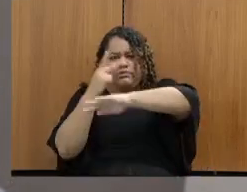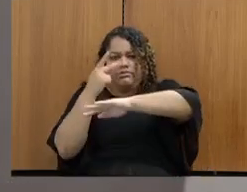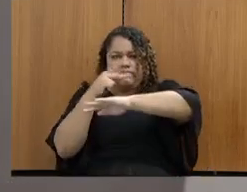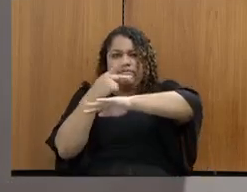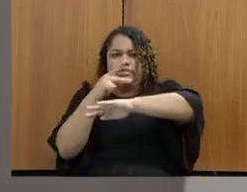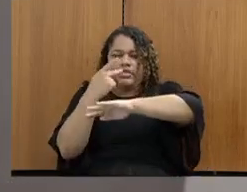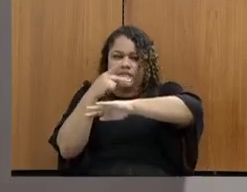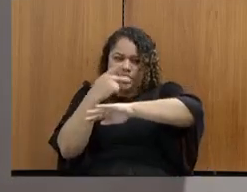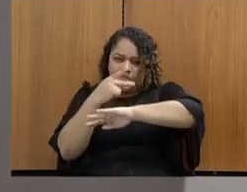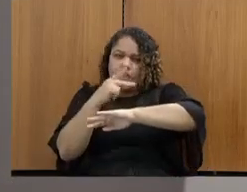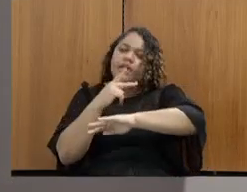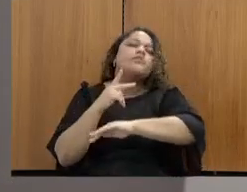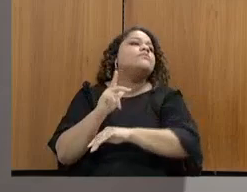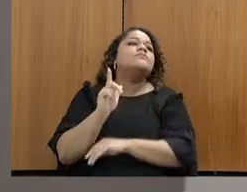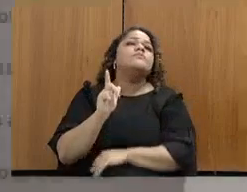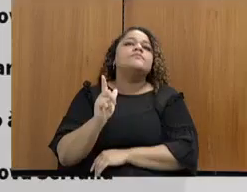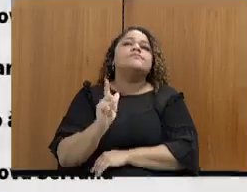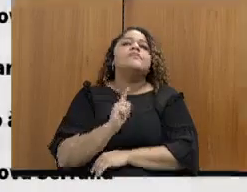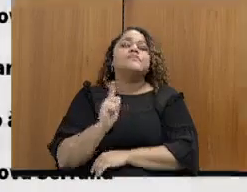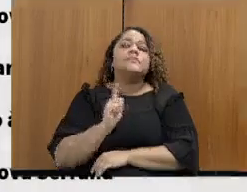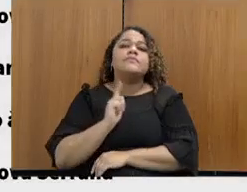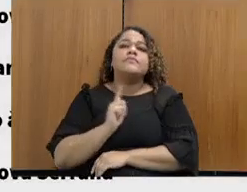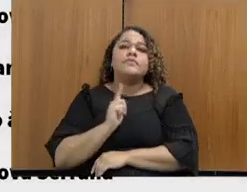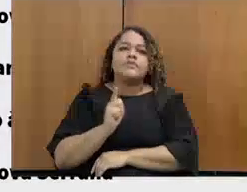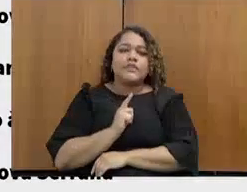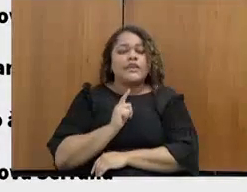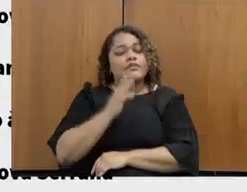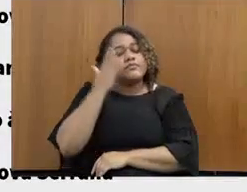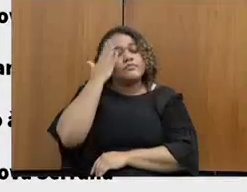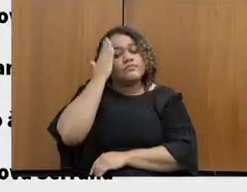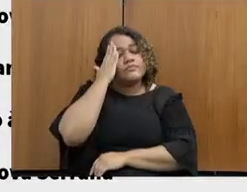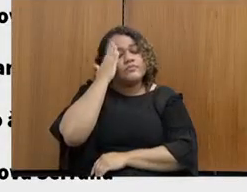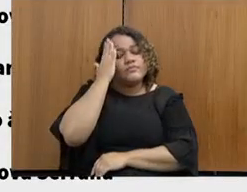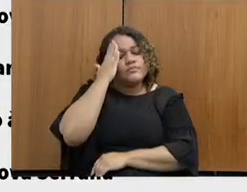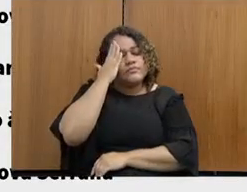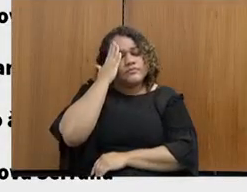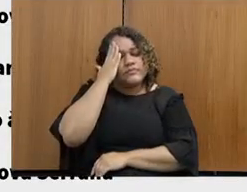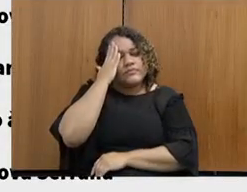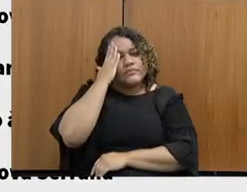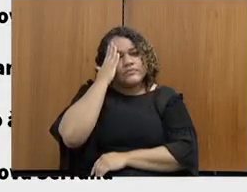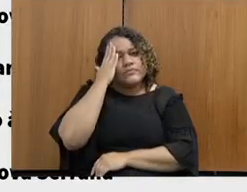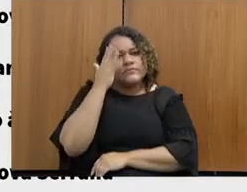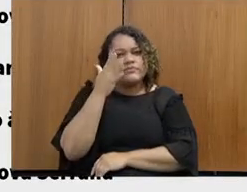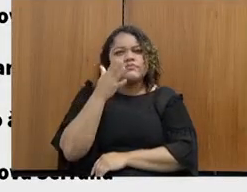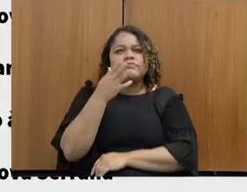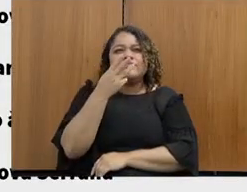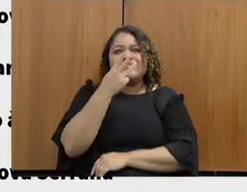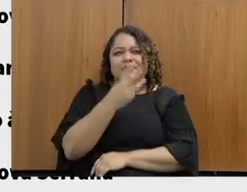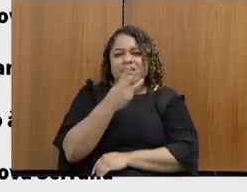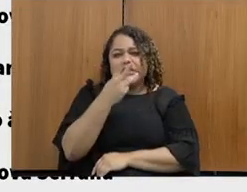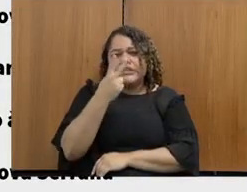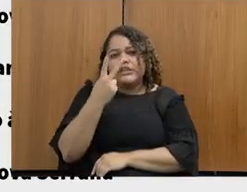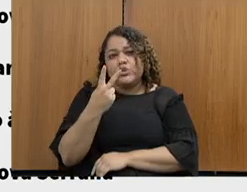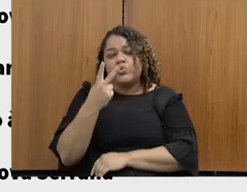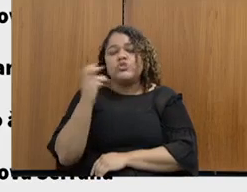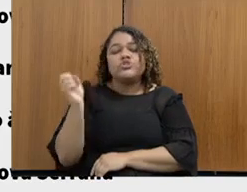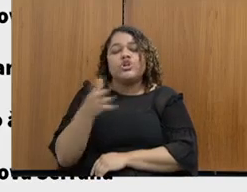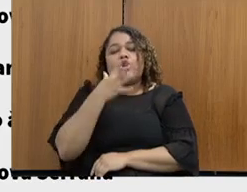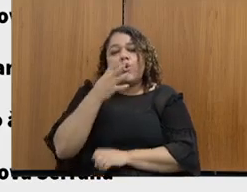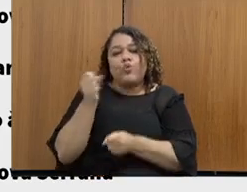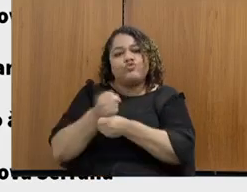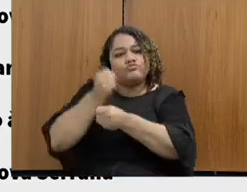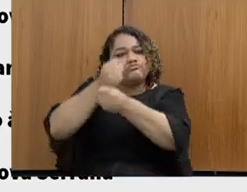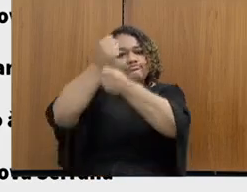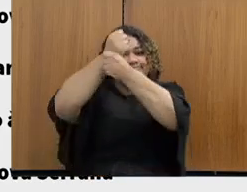e nós temos a previsão né da de 32 novas obras para